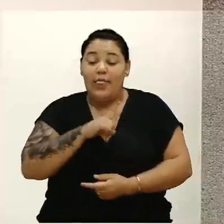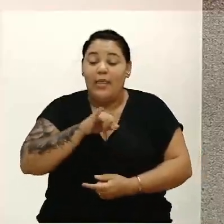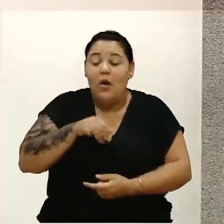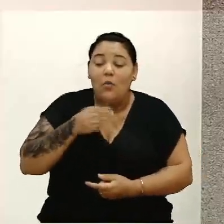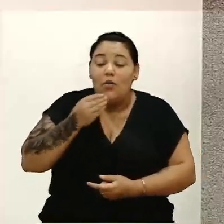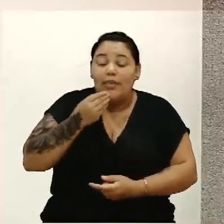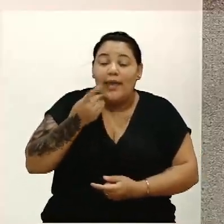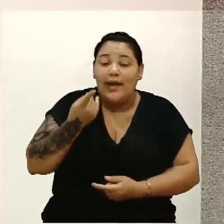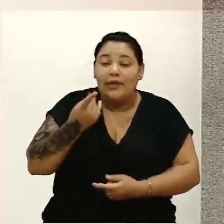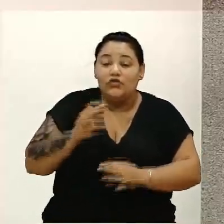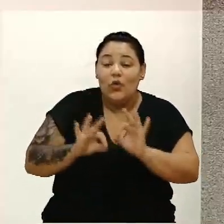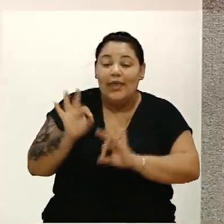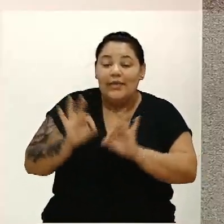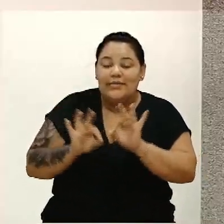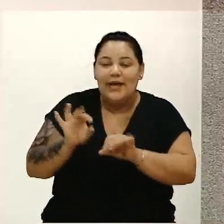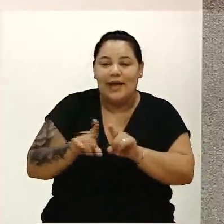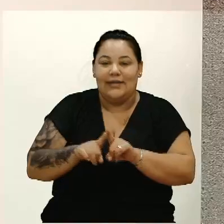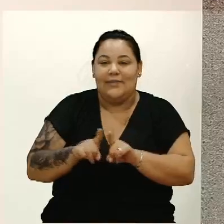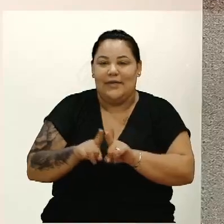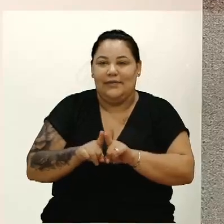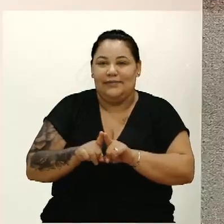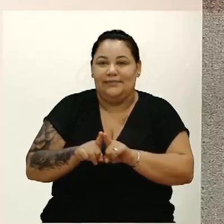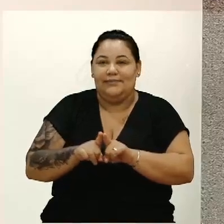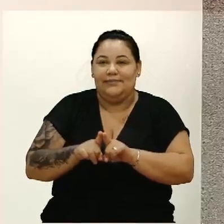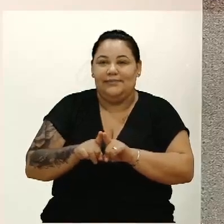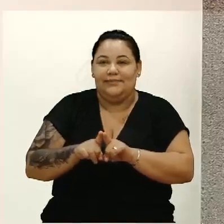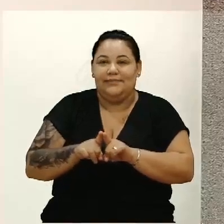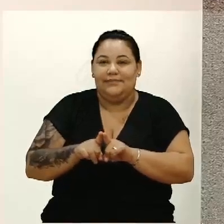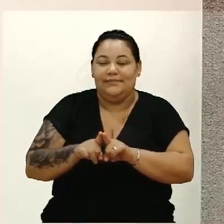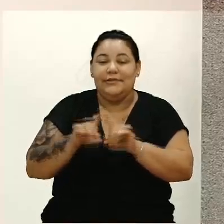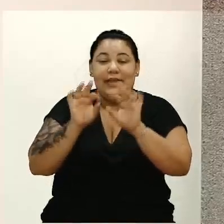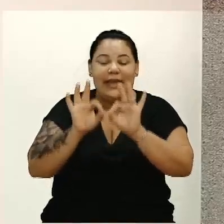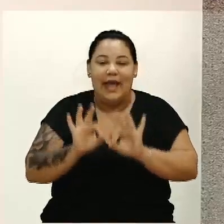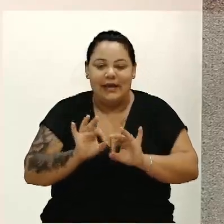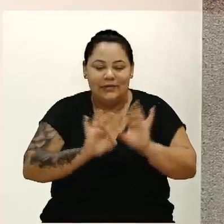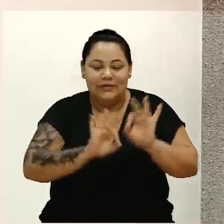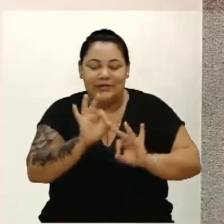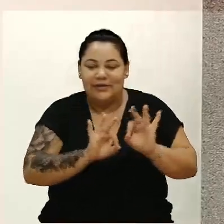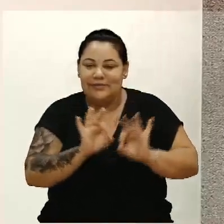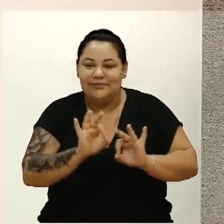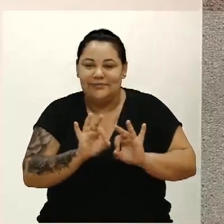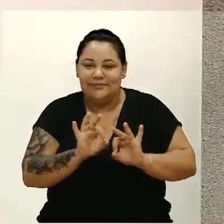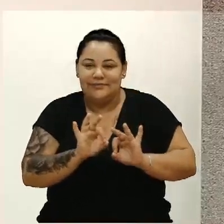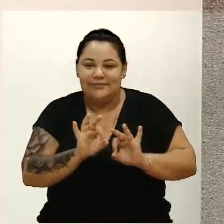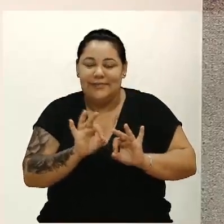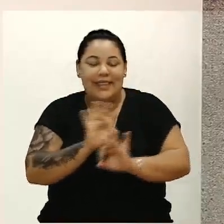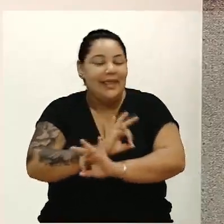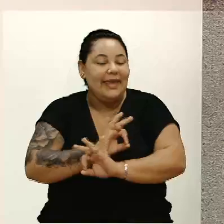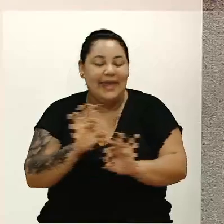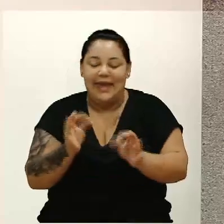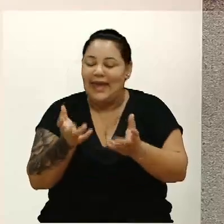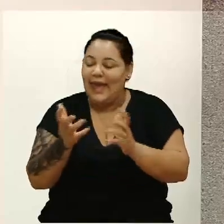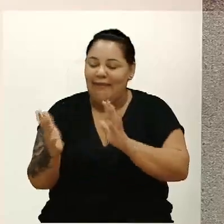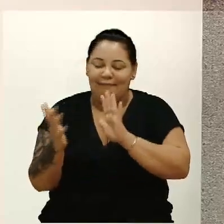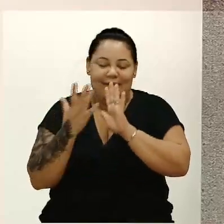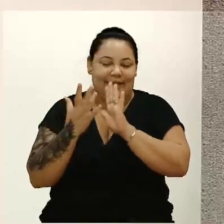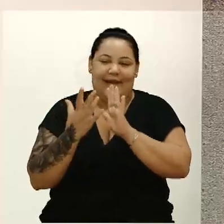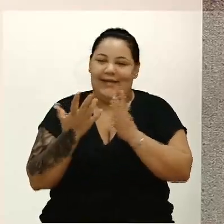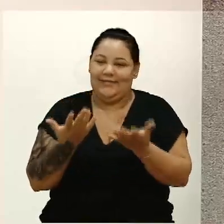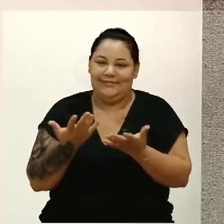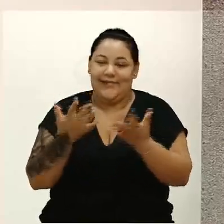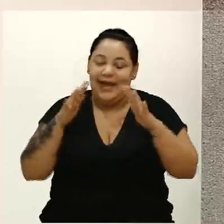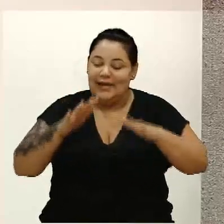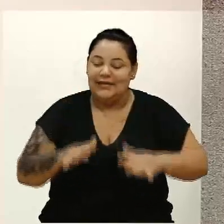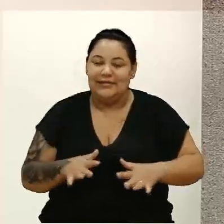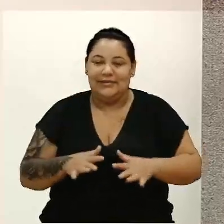nossa embarcação, ajustar o leme para saber para onde nós estamos indo. Ninguém quer passar por uma situação de crise, mas foi a situação de crise agora das enchentes, o